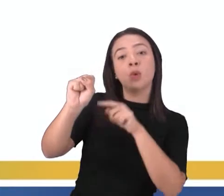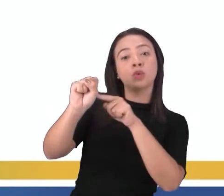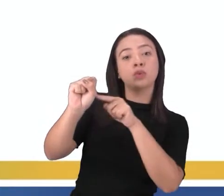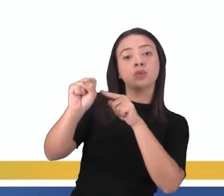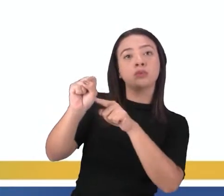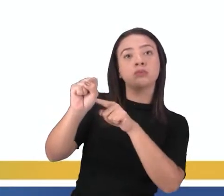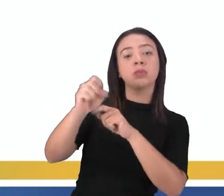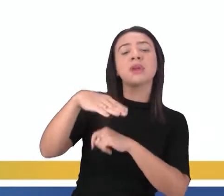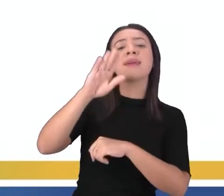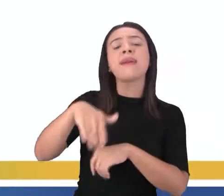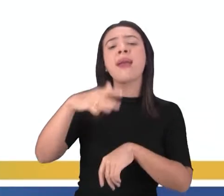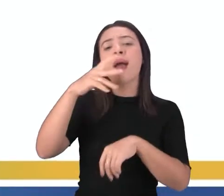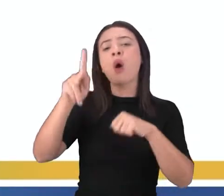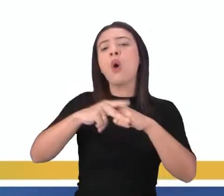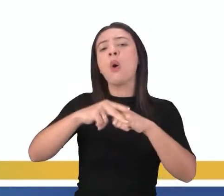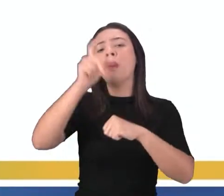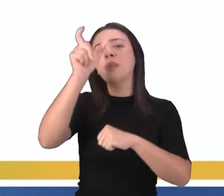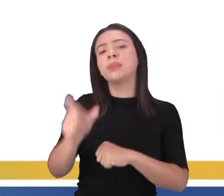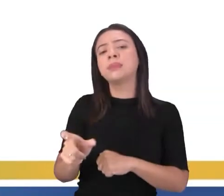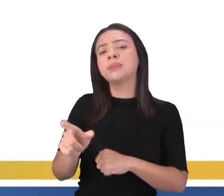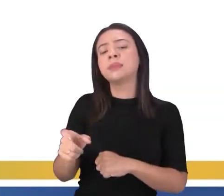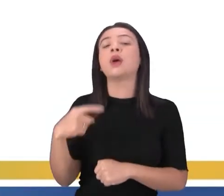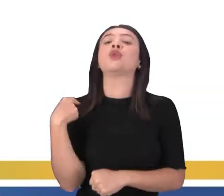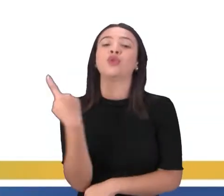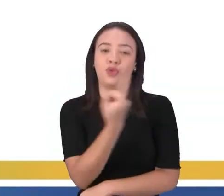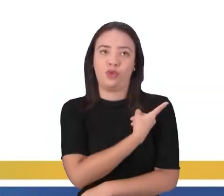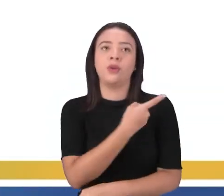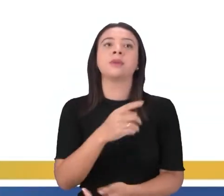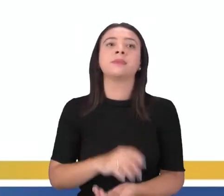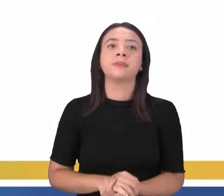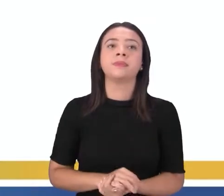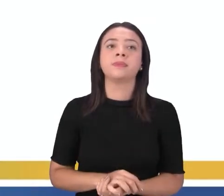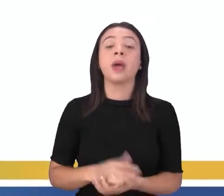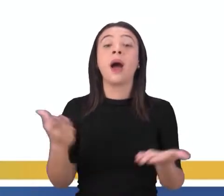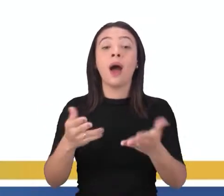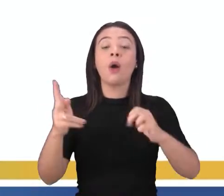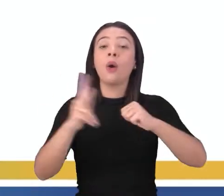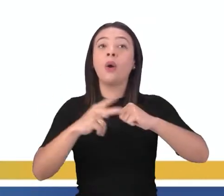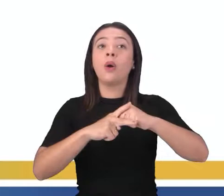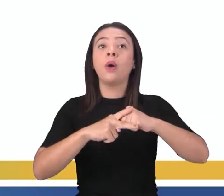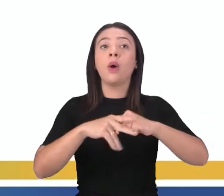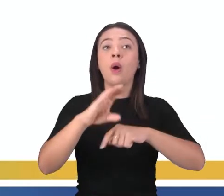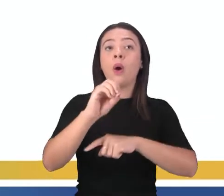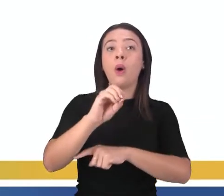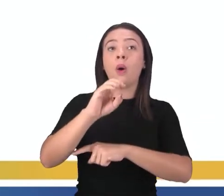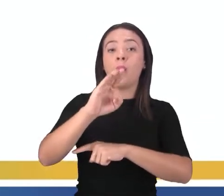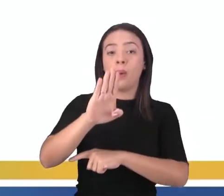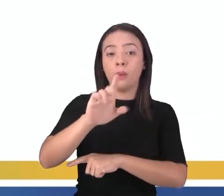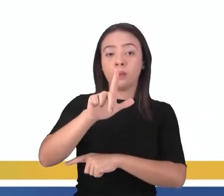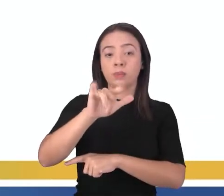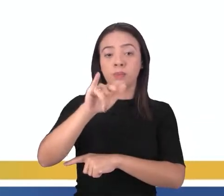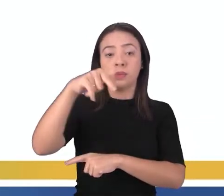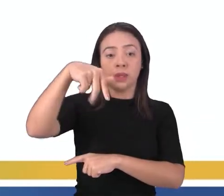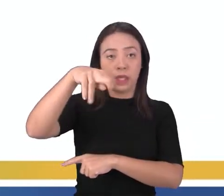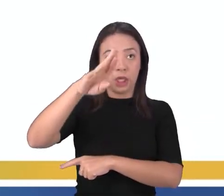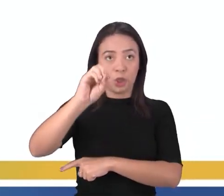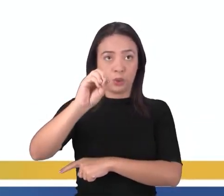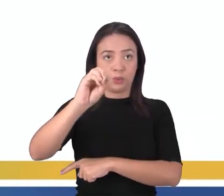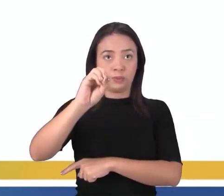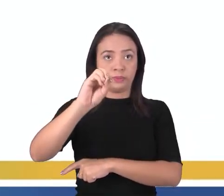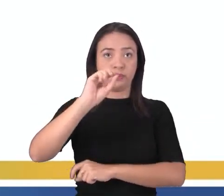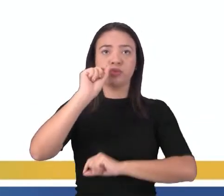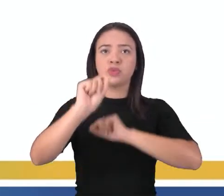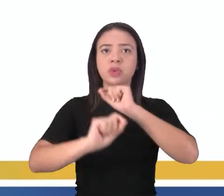entender quem é o pronome pessoal utilizado, que é o nós. Vamos para o pronome oblíquo. Pronome pessoal do caso oblíquo